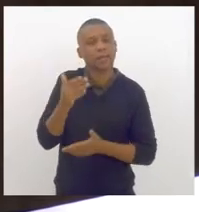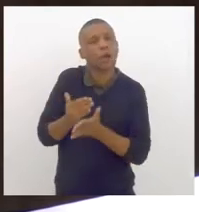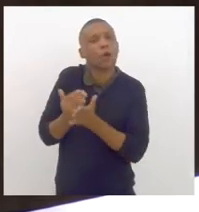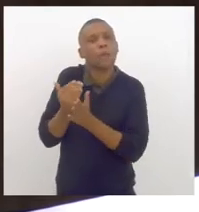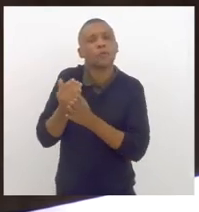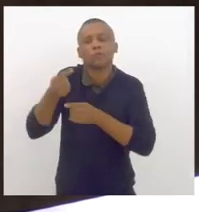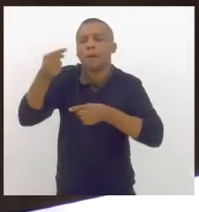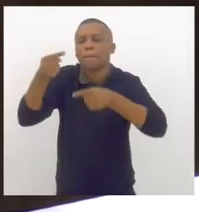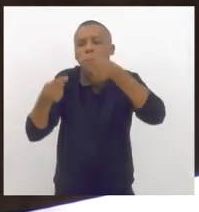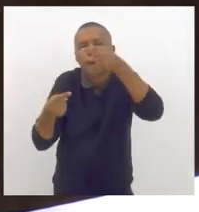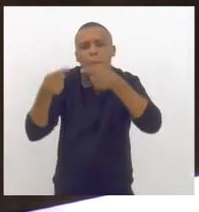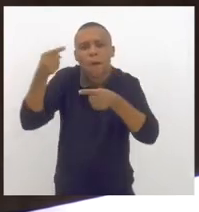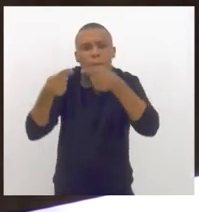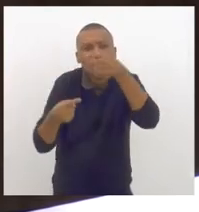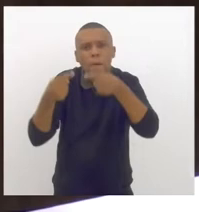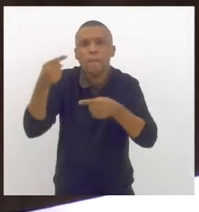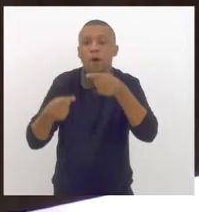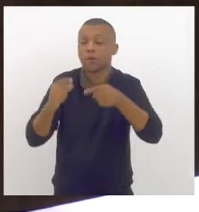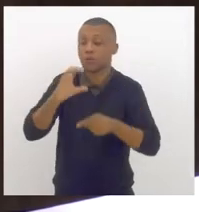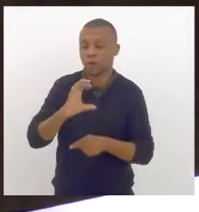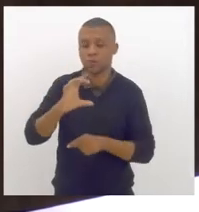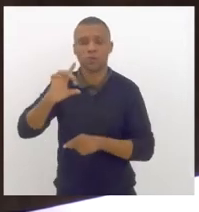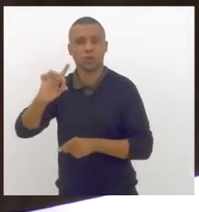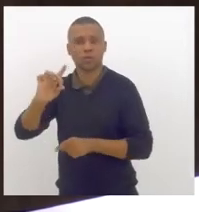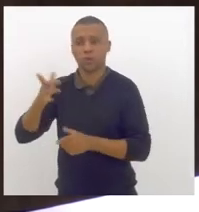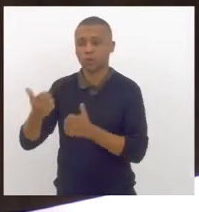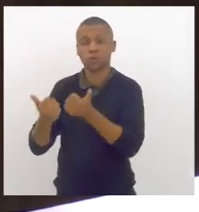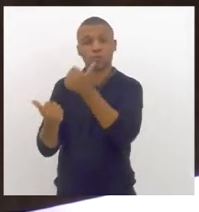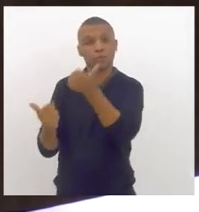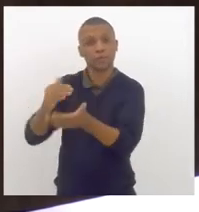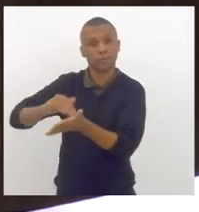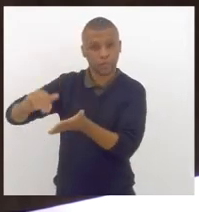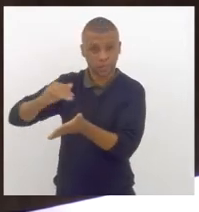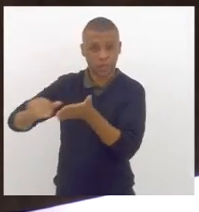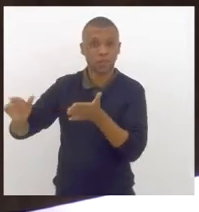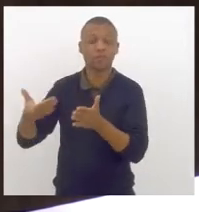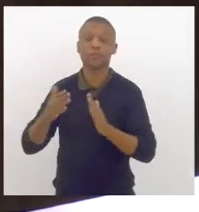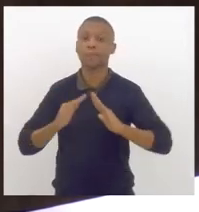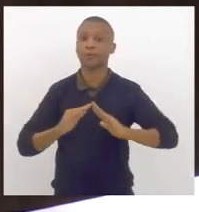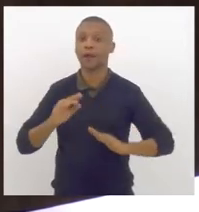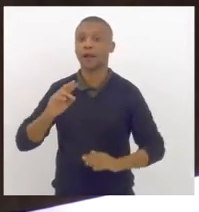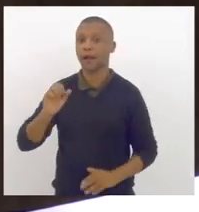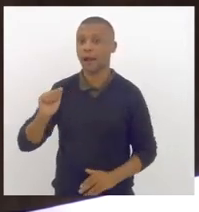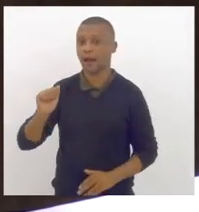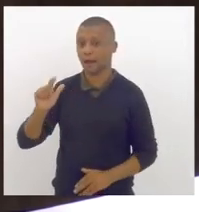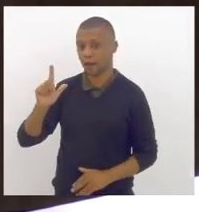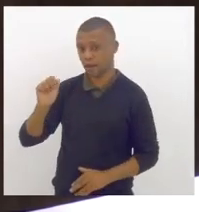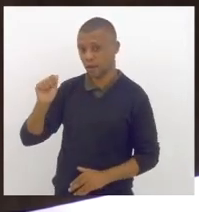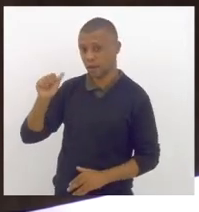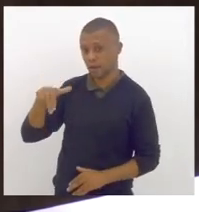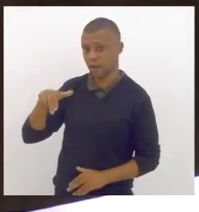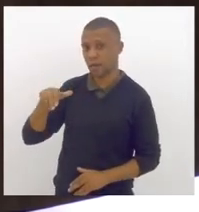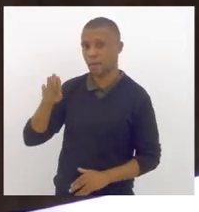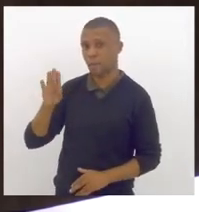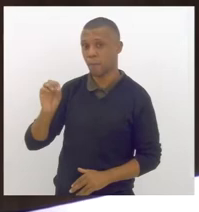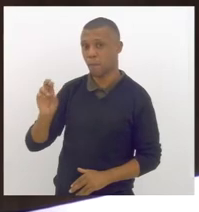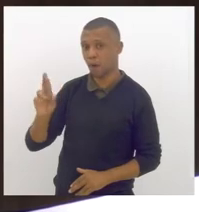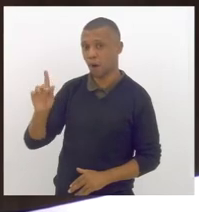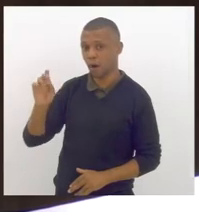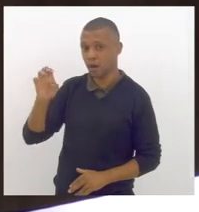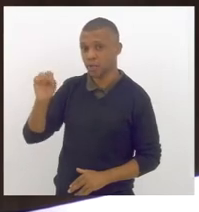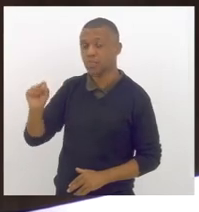a coordenação do nosso subsecretário de Habitação, Alain Borges. Mas, mais do que isso, presidente,